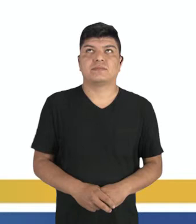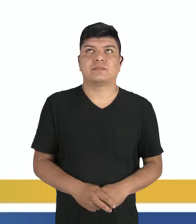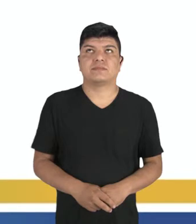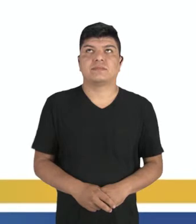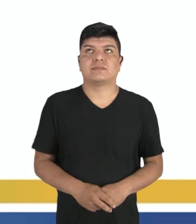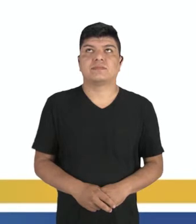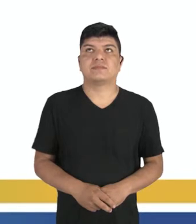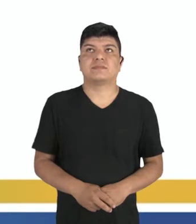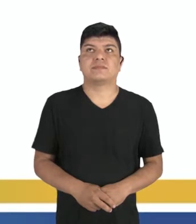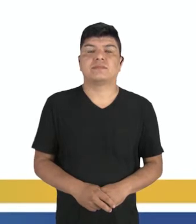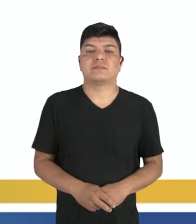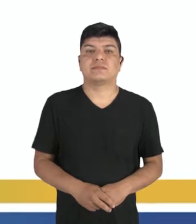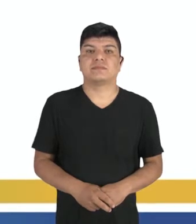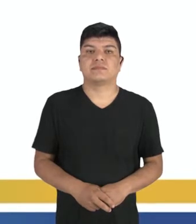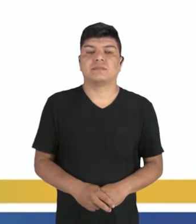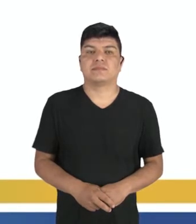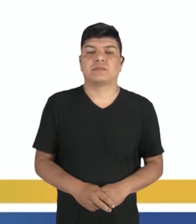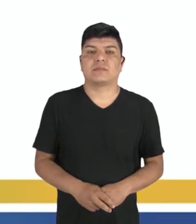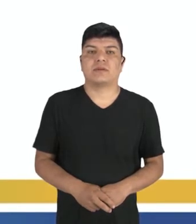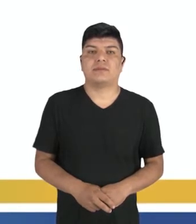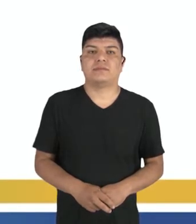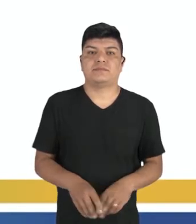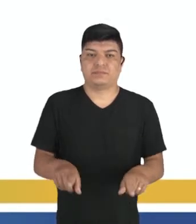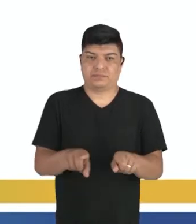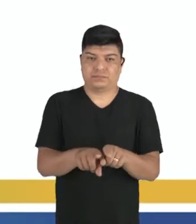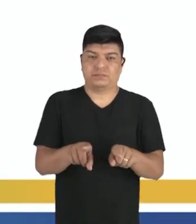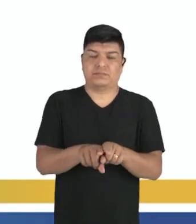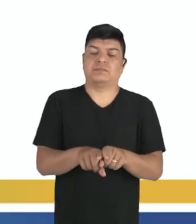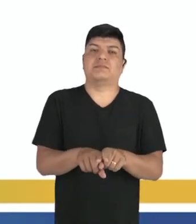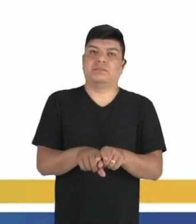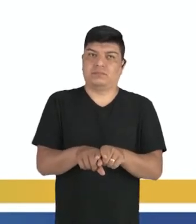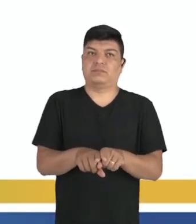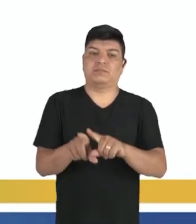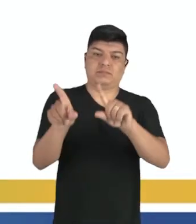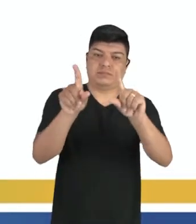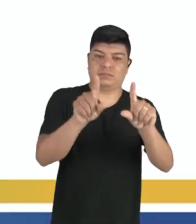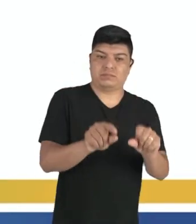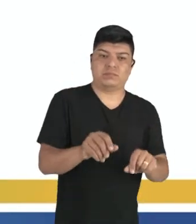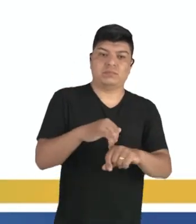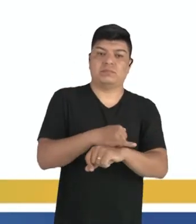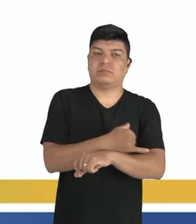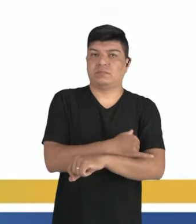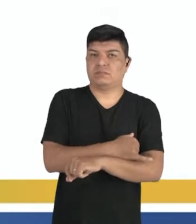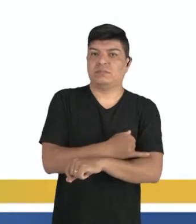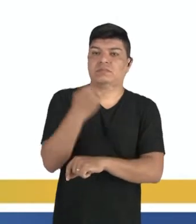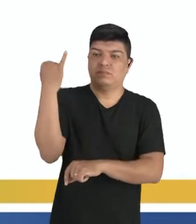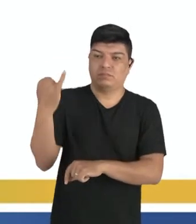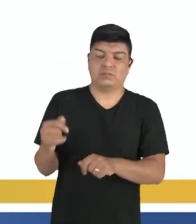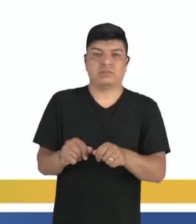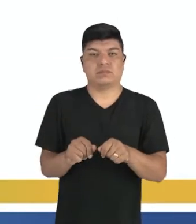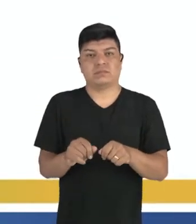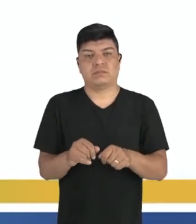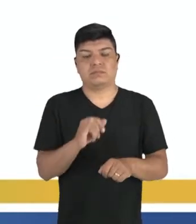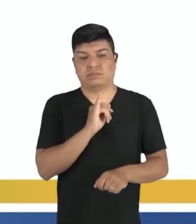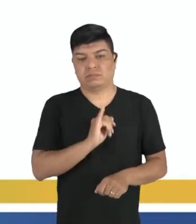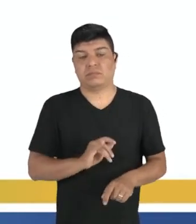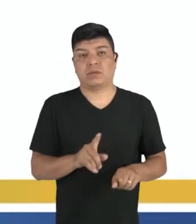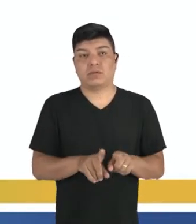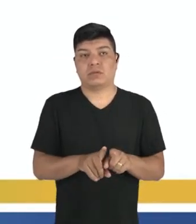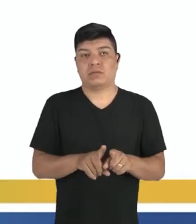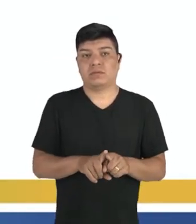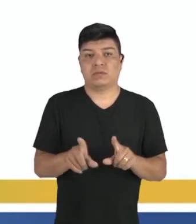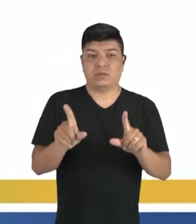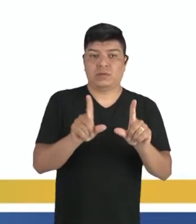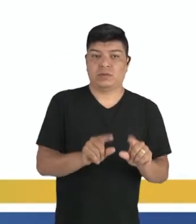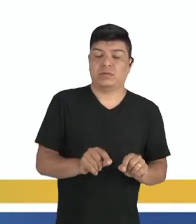bastante a bajar peso. Ou seja, também entre os fatores aí, né, para reduzir o peso, está fazer dieta, reduzir a quantidade